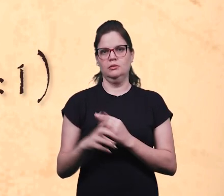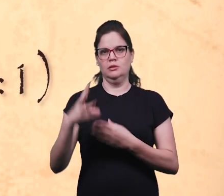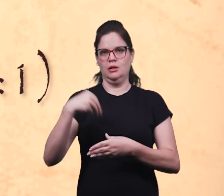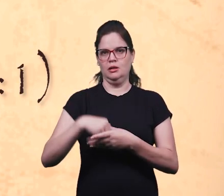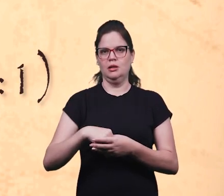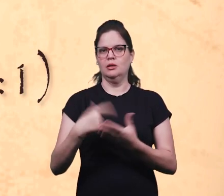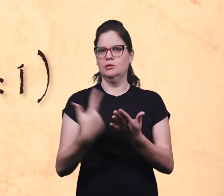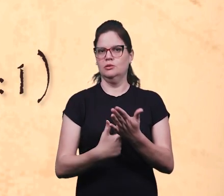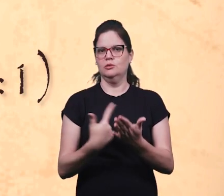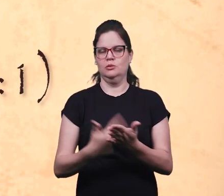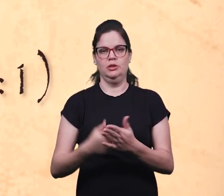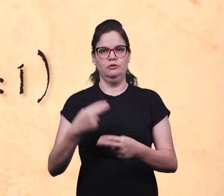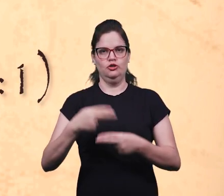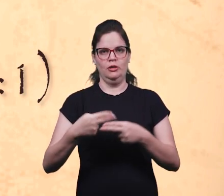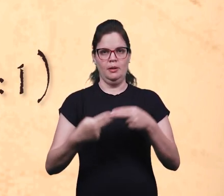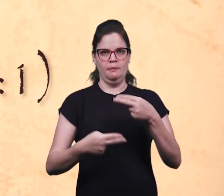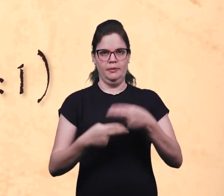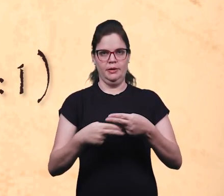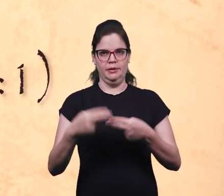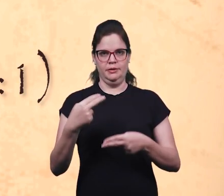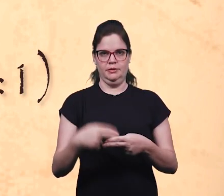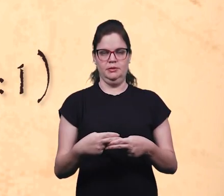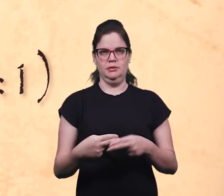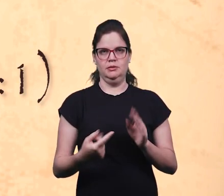no livro de Neemias,